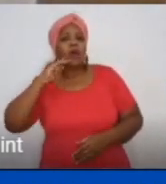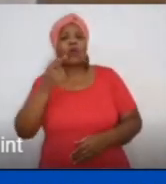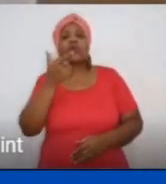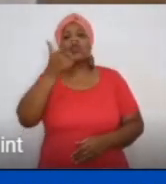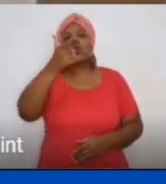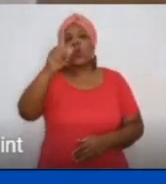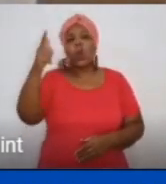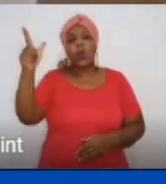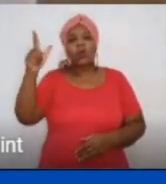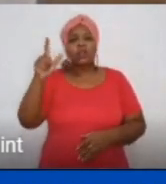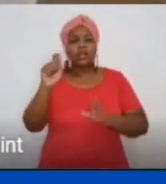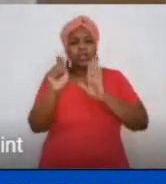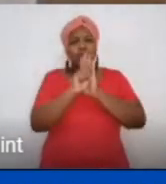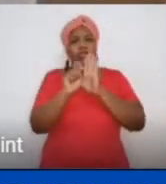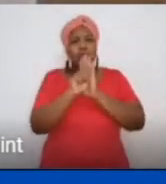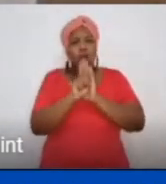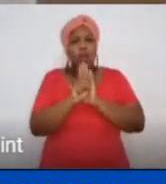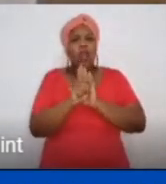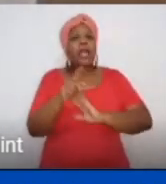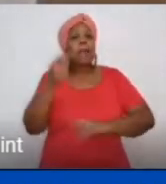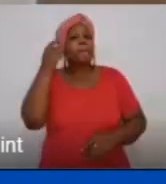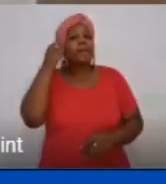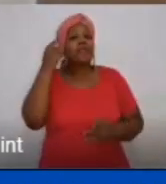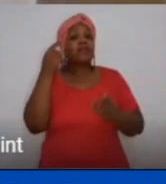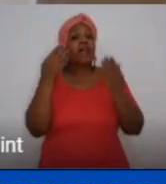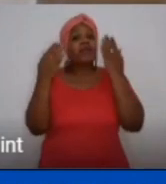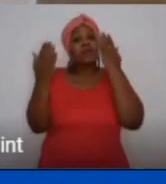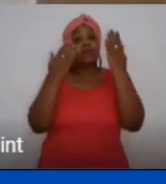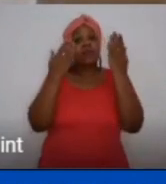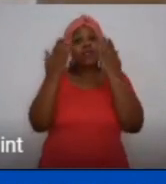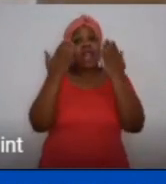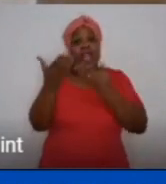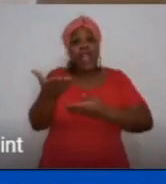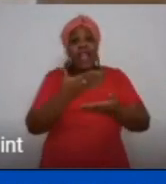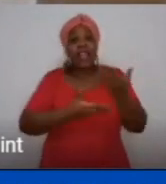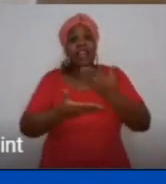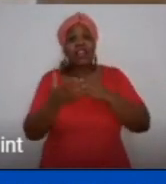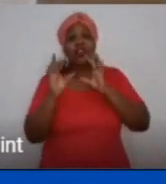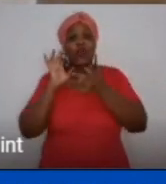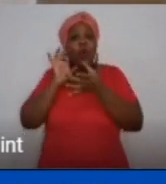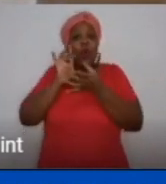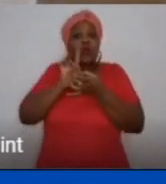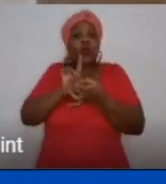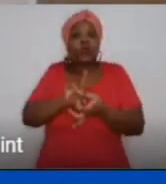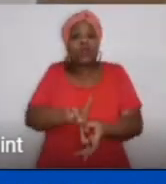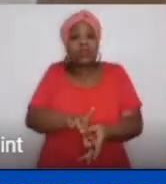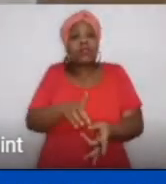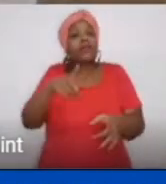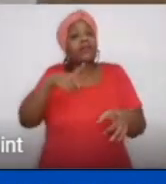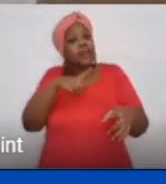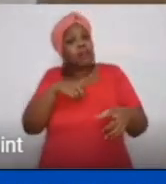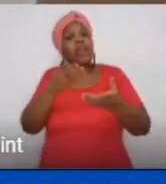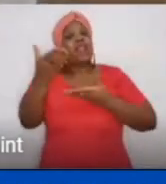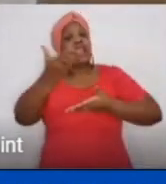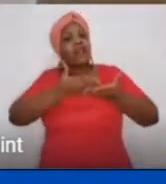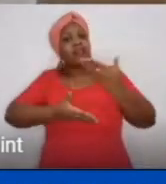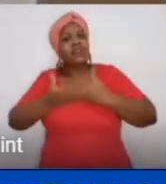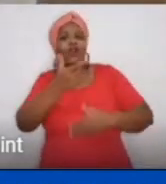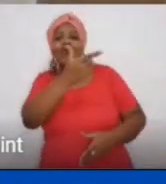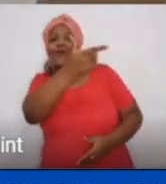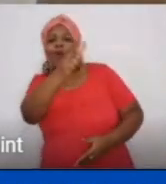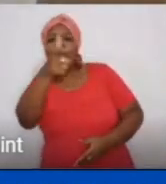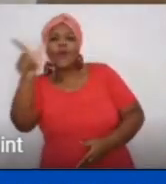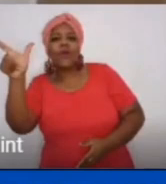a psicologia relacionada com o seu contexto e fazer relações também com outras